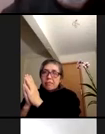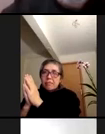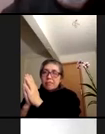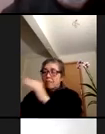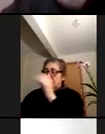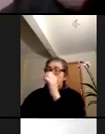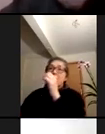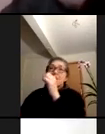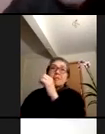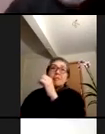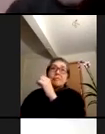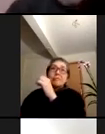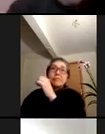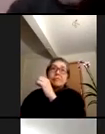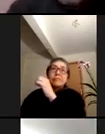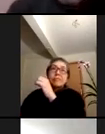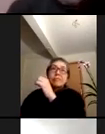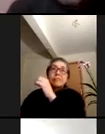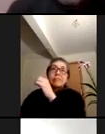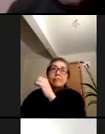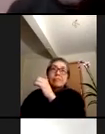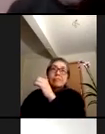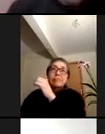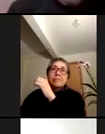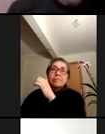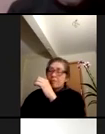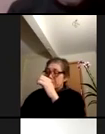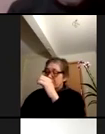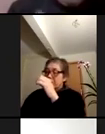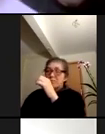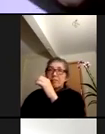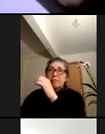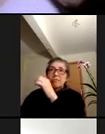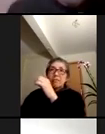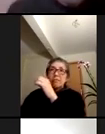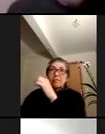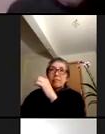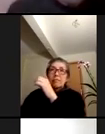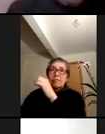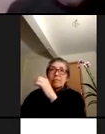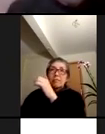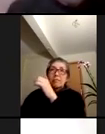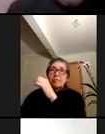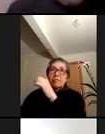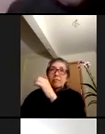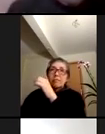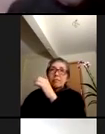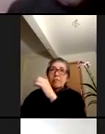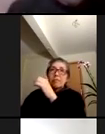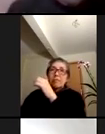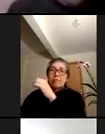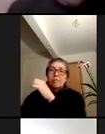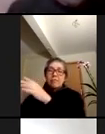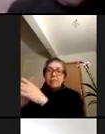demandar a partir de agora. Né? Se antes a sustentabilidade era porque a empresa é legal, depois passa a ser um